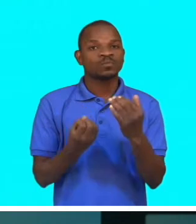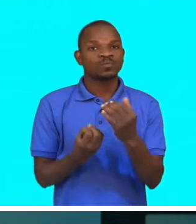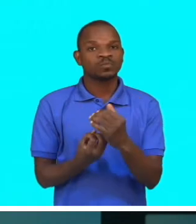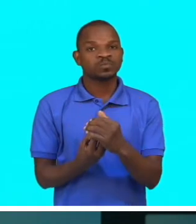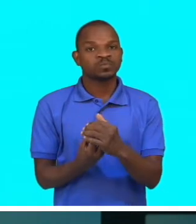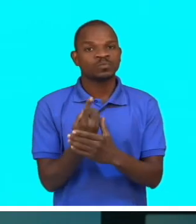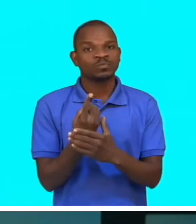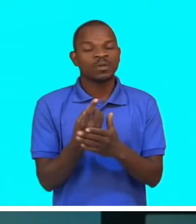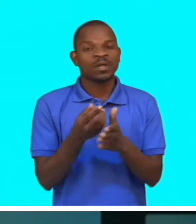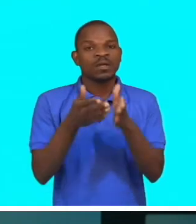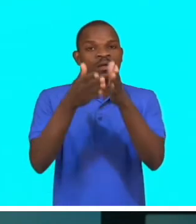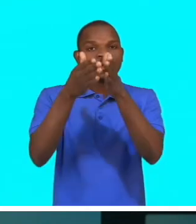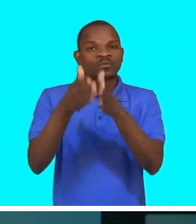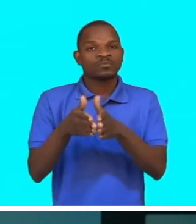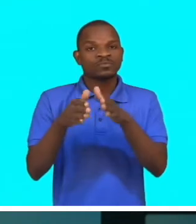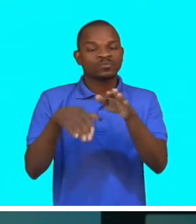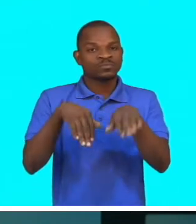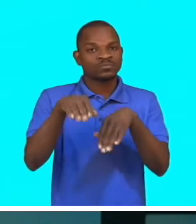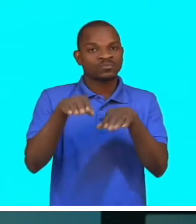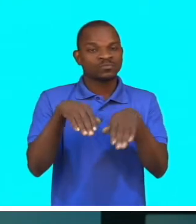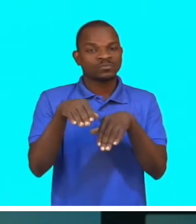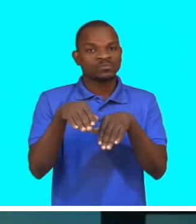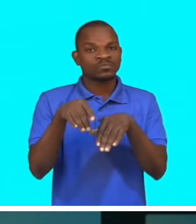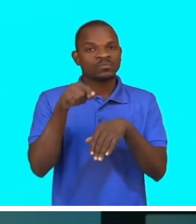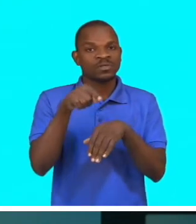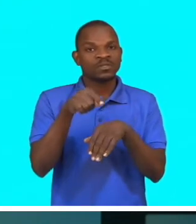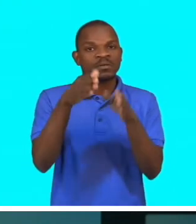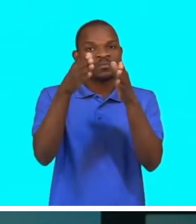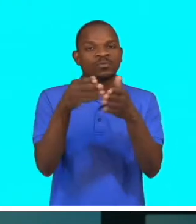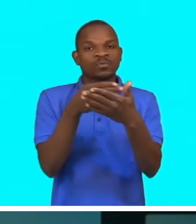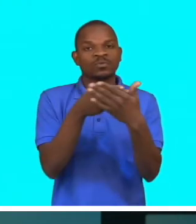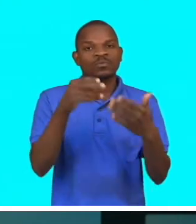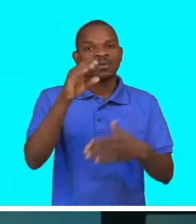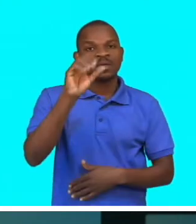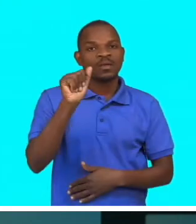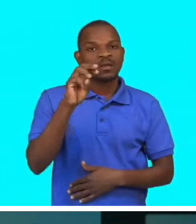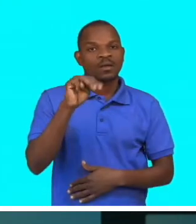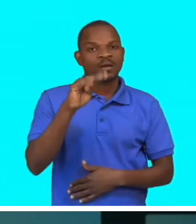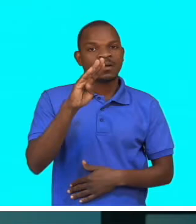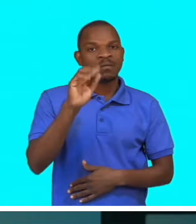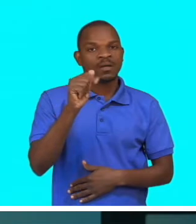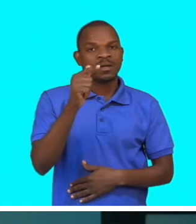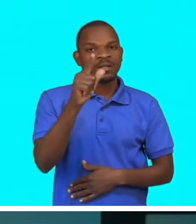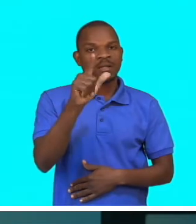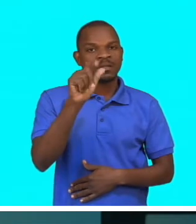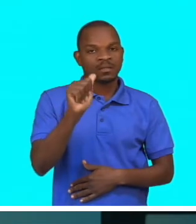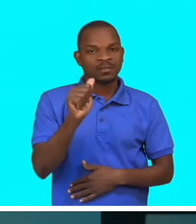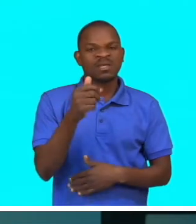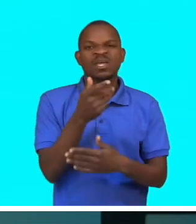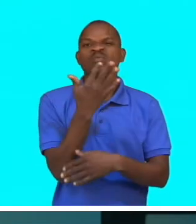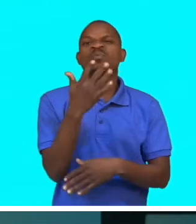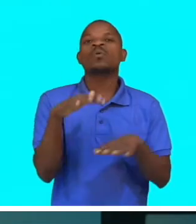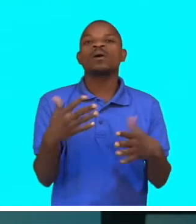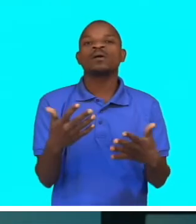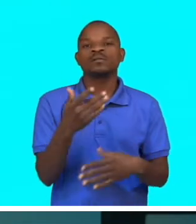Surge que o atleta que está em causa, neste caso que é o Kambala, é o habitual número 26.